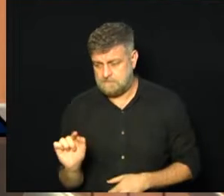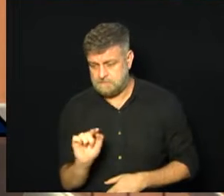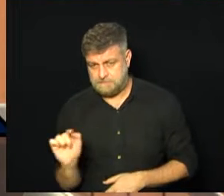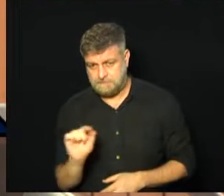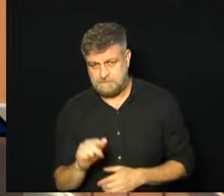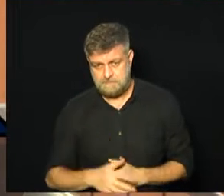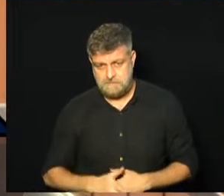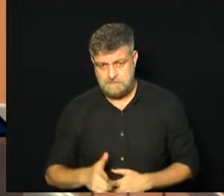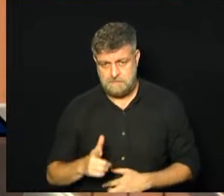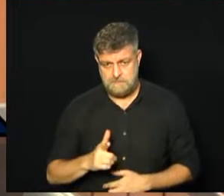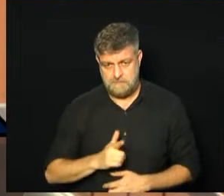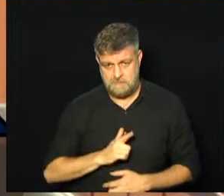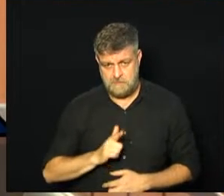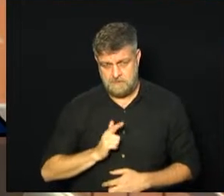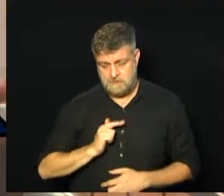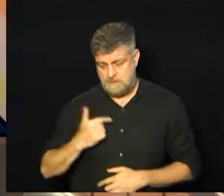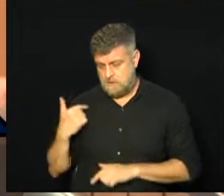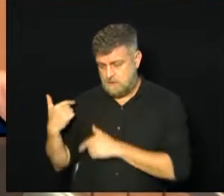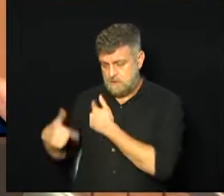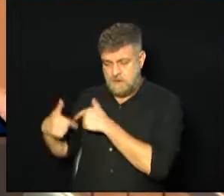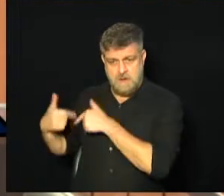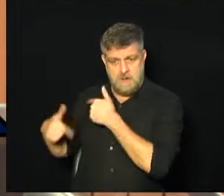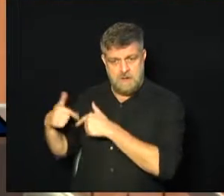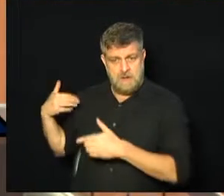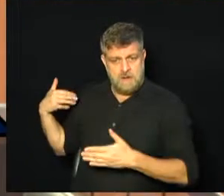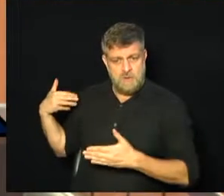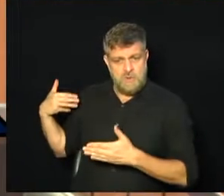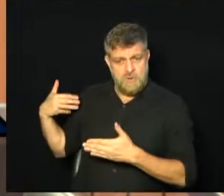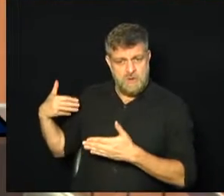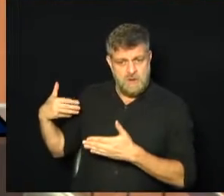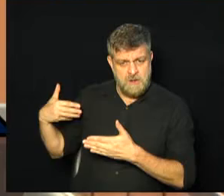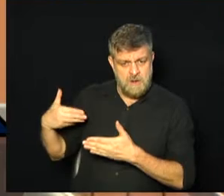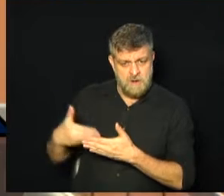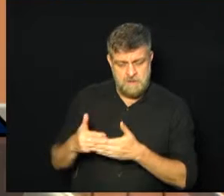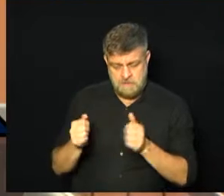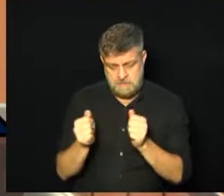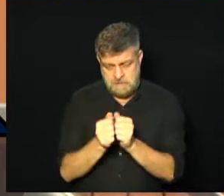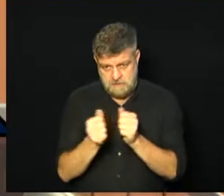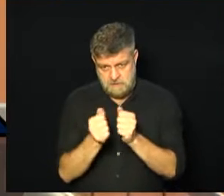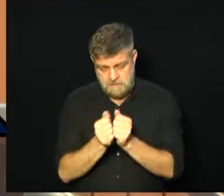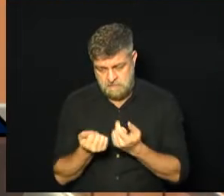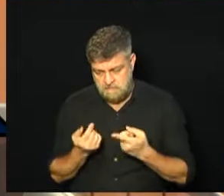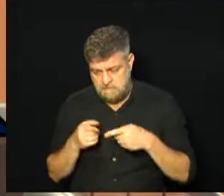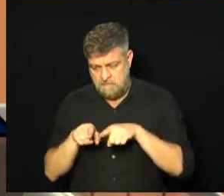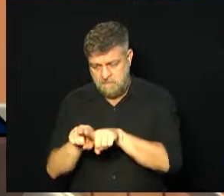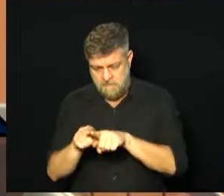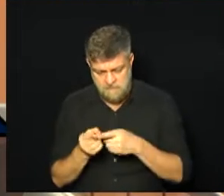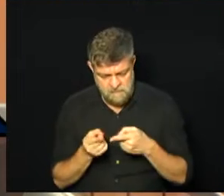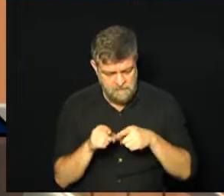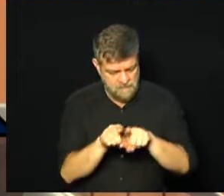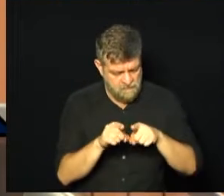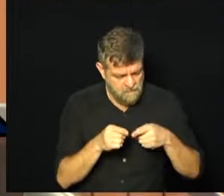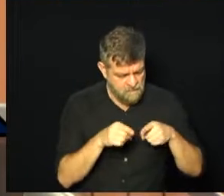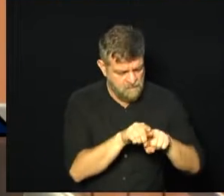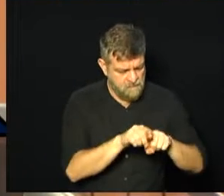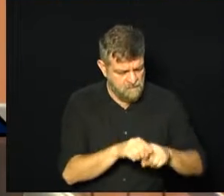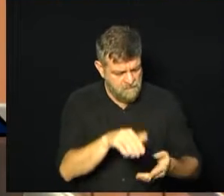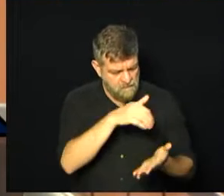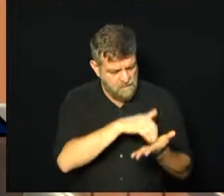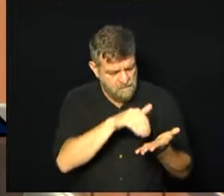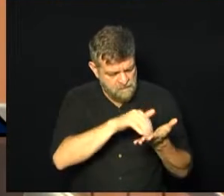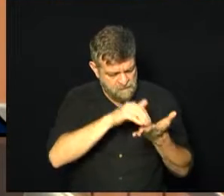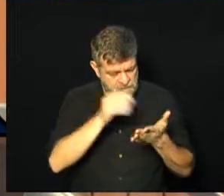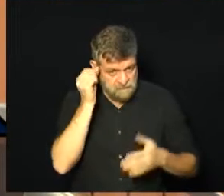de ter trabalhado bastante tempo junto com parcerias na Secretaria de